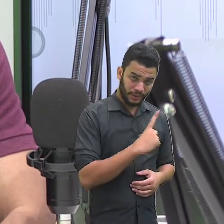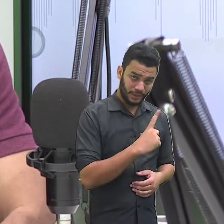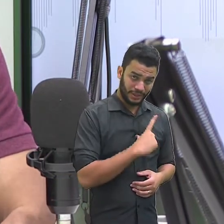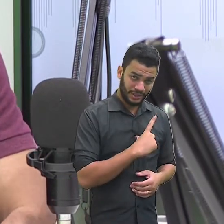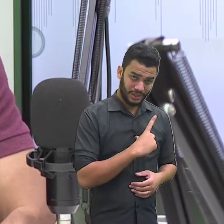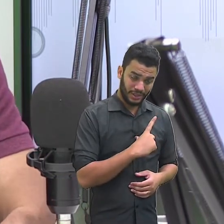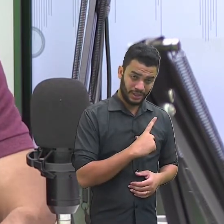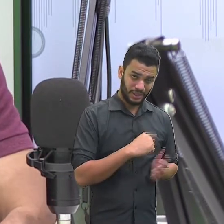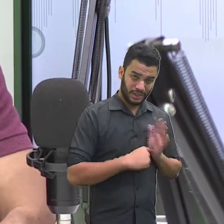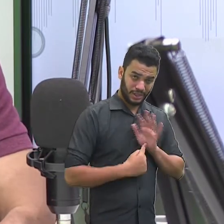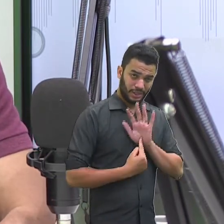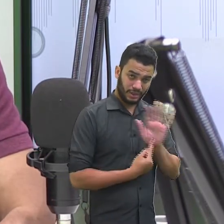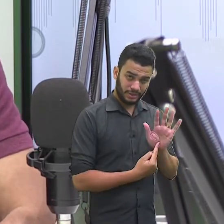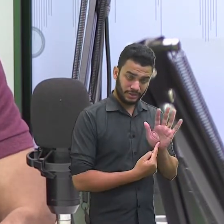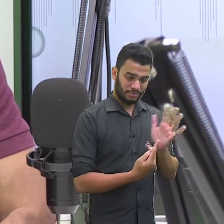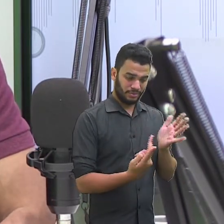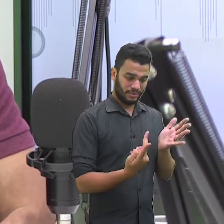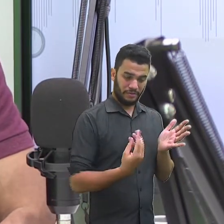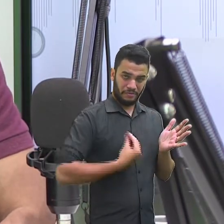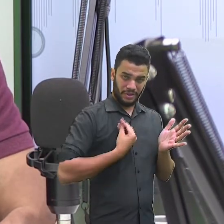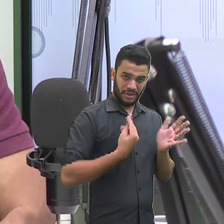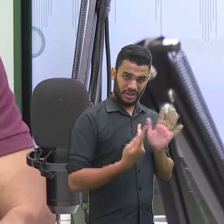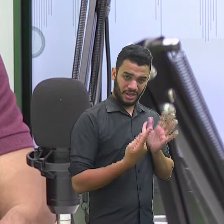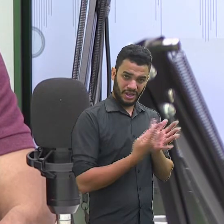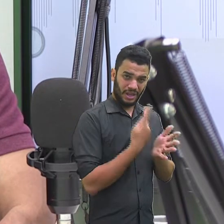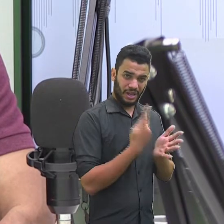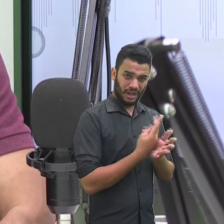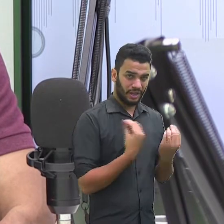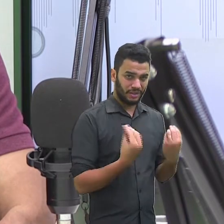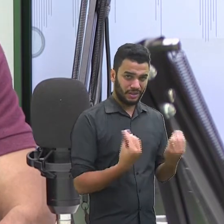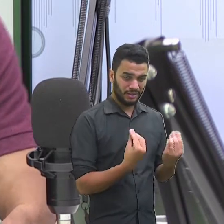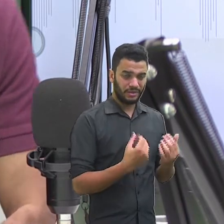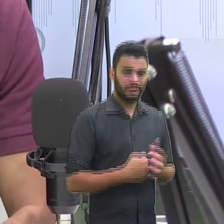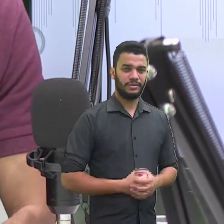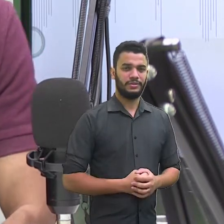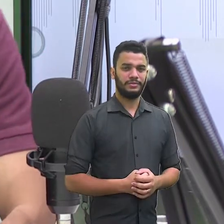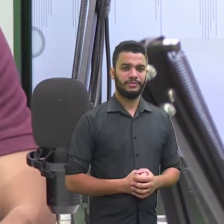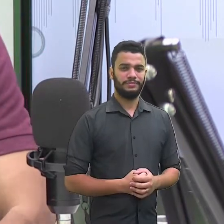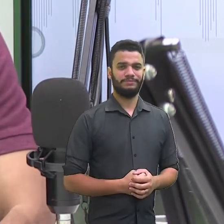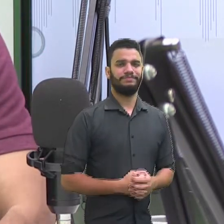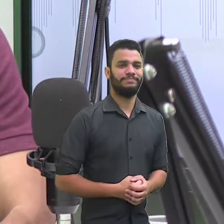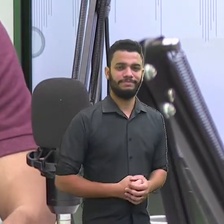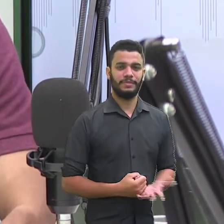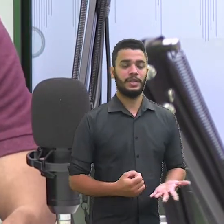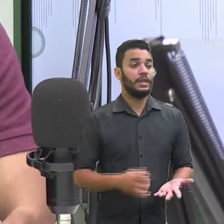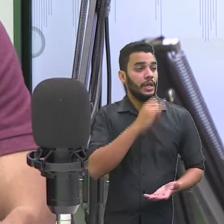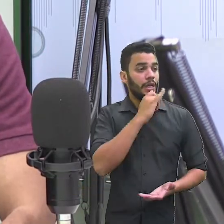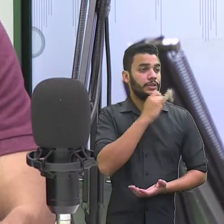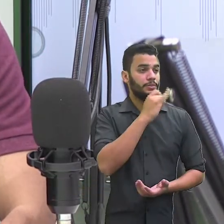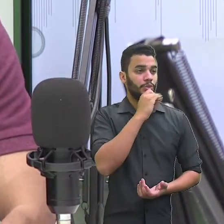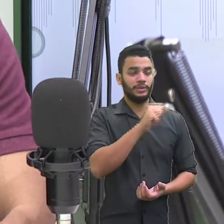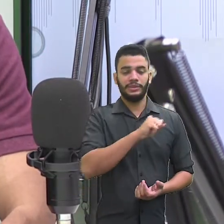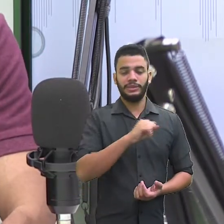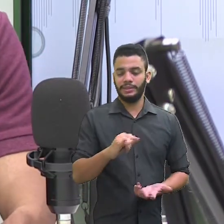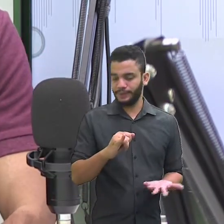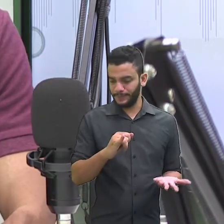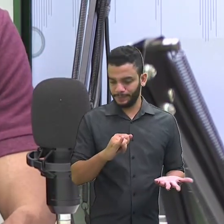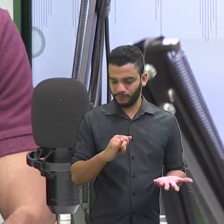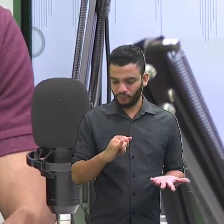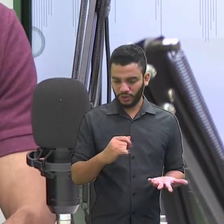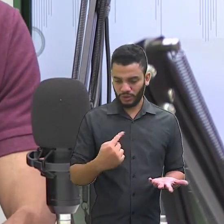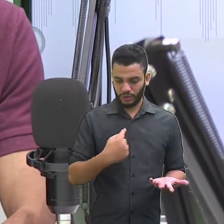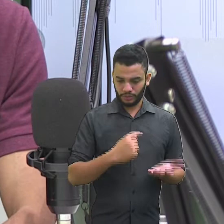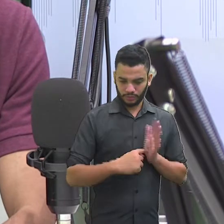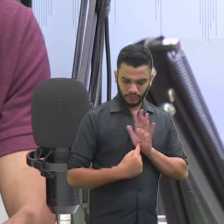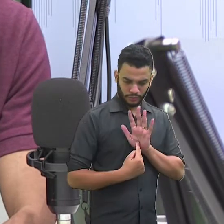um grama de exemplo vale mais do que uma tonelada de discurso. Aí, então, às vezes, nosso pai fala, faz isso, faz aquilo outro. E nós